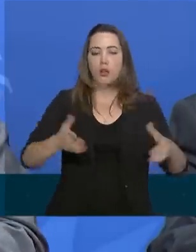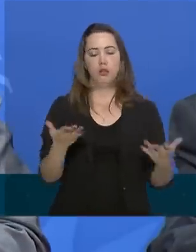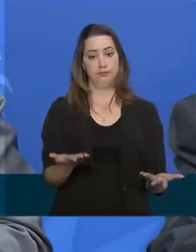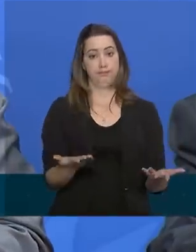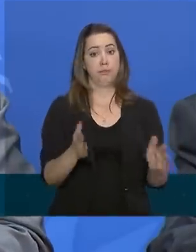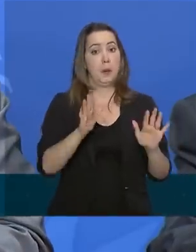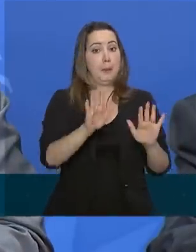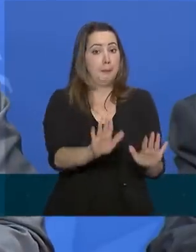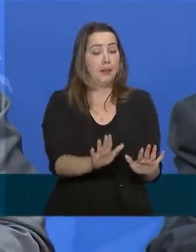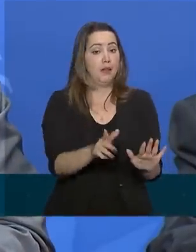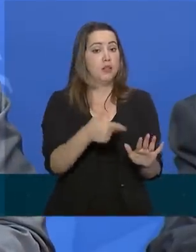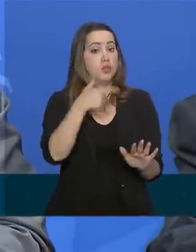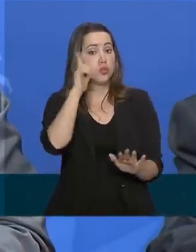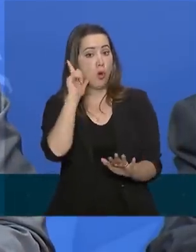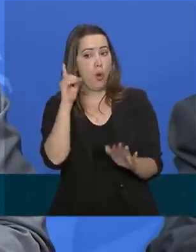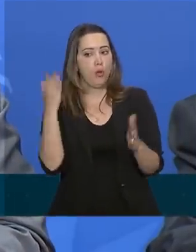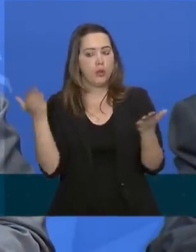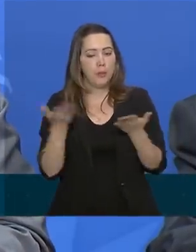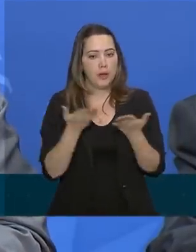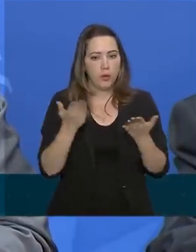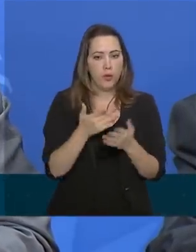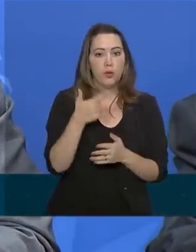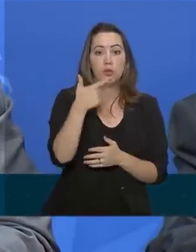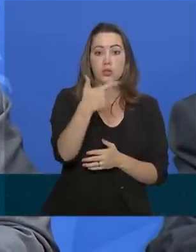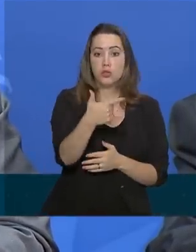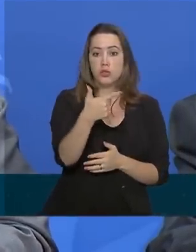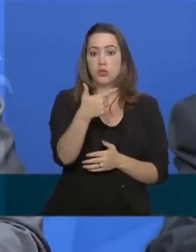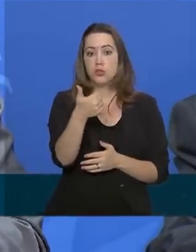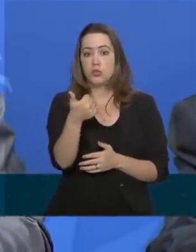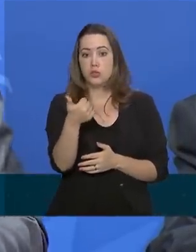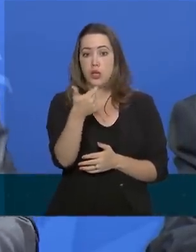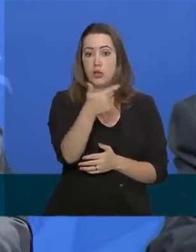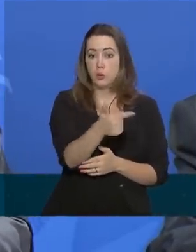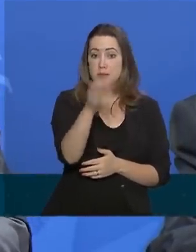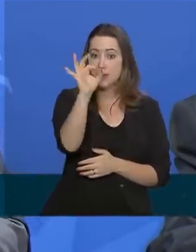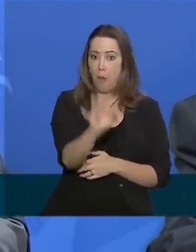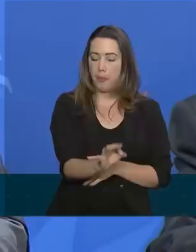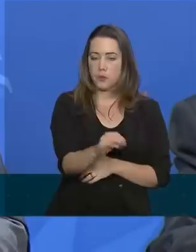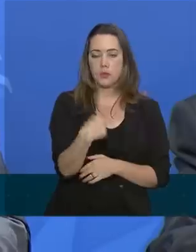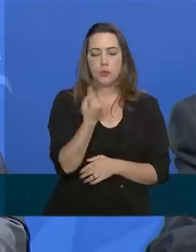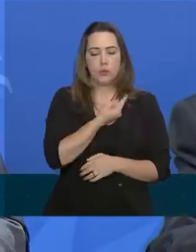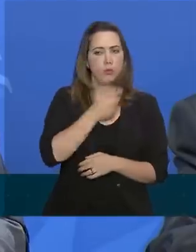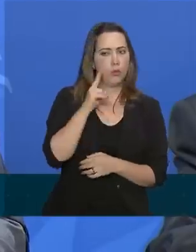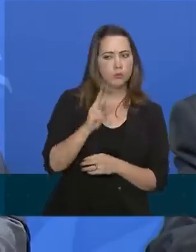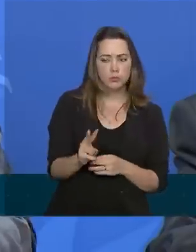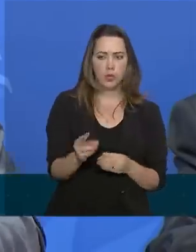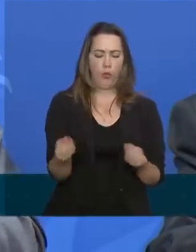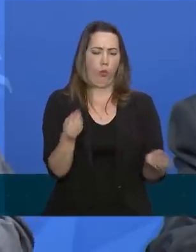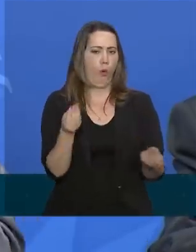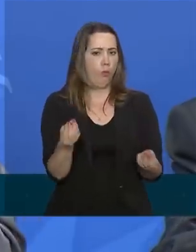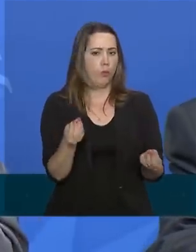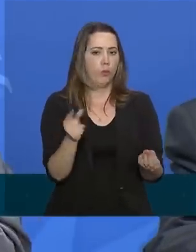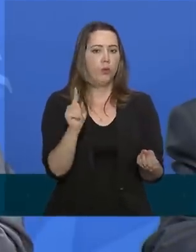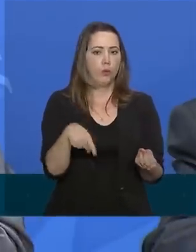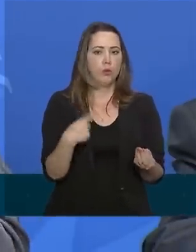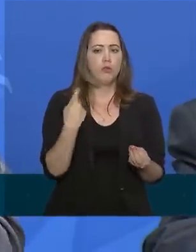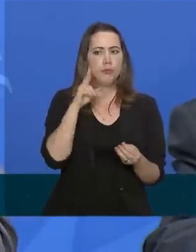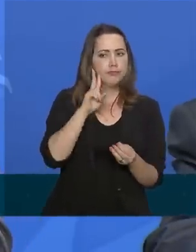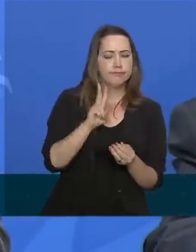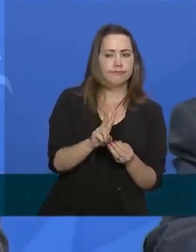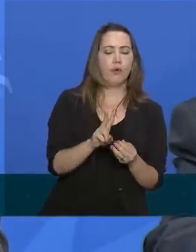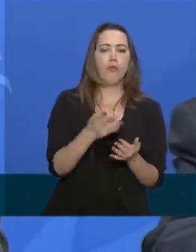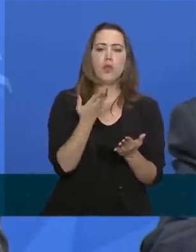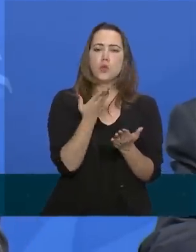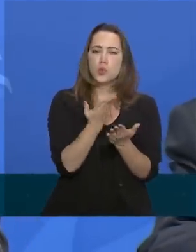é 212% e que nós fizemos foi verificar o quanto